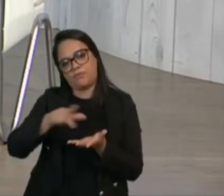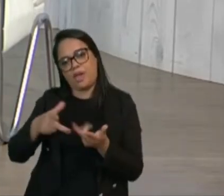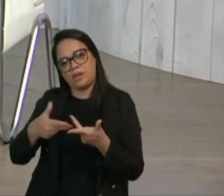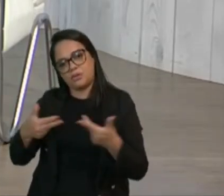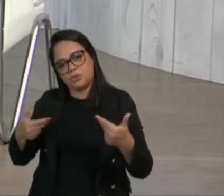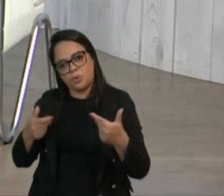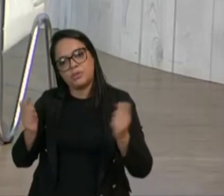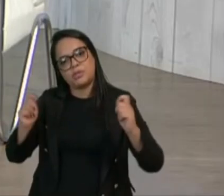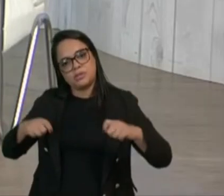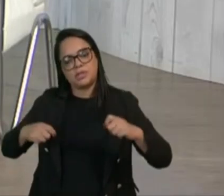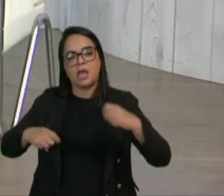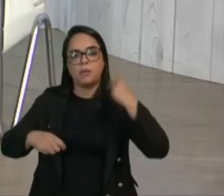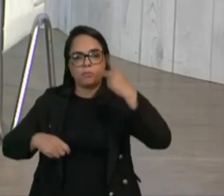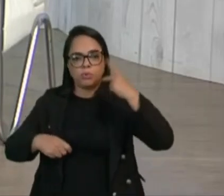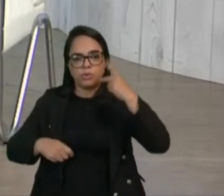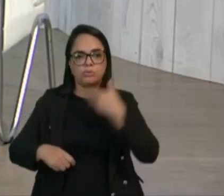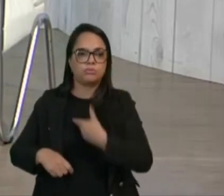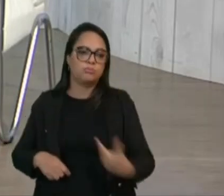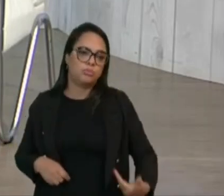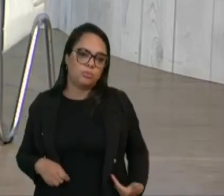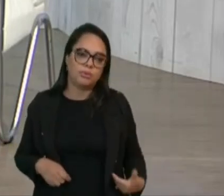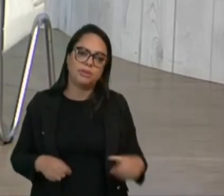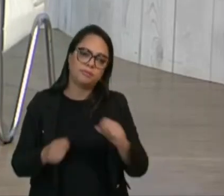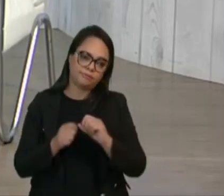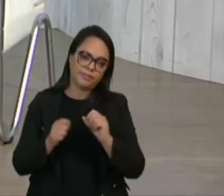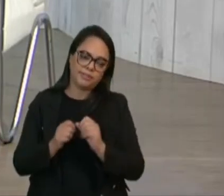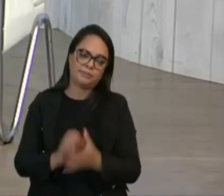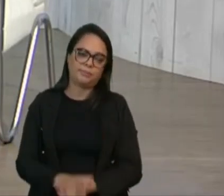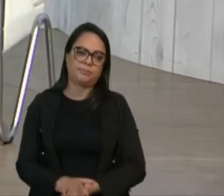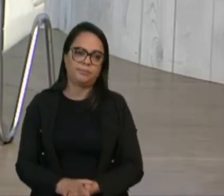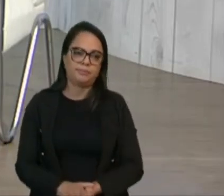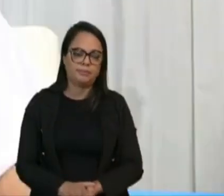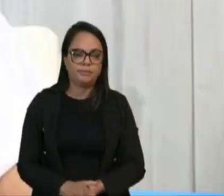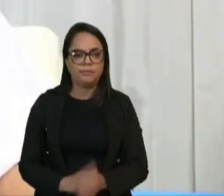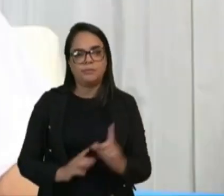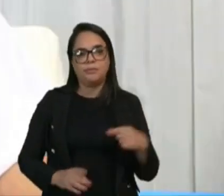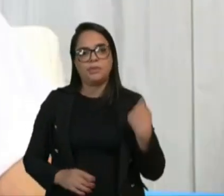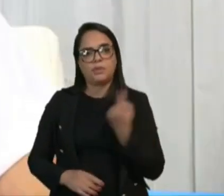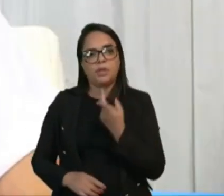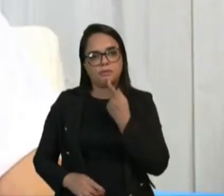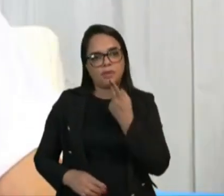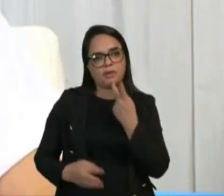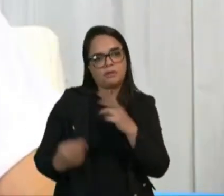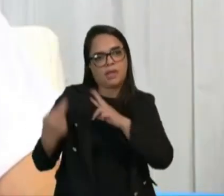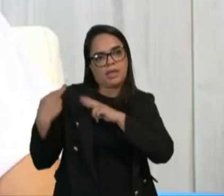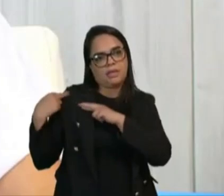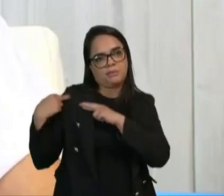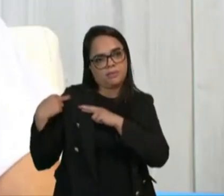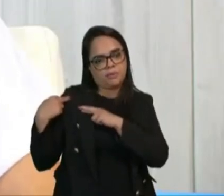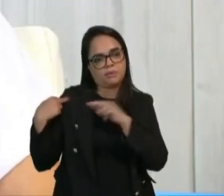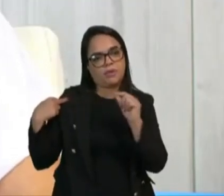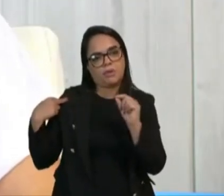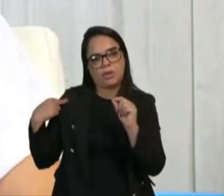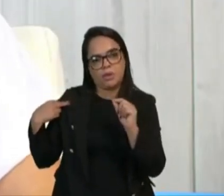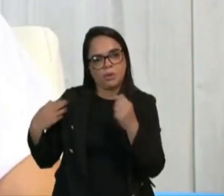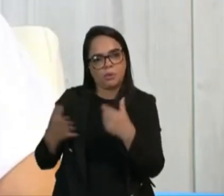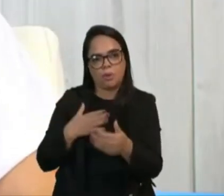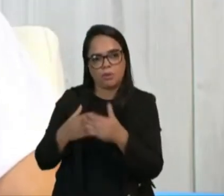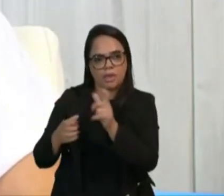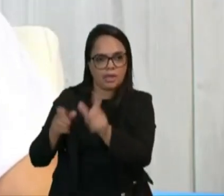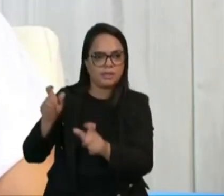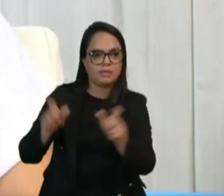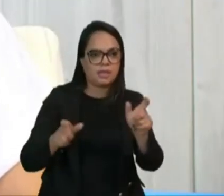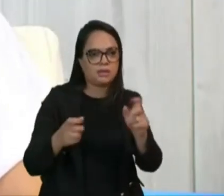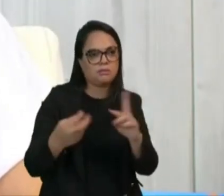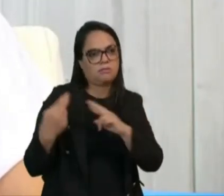de políticas públicas que precisam ser adotadas. Porque a gente está falando uma responsabilidade solidária, que é do todo cidadão, né,